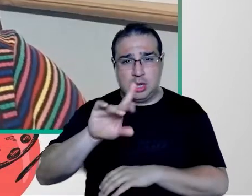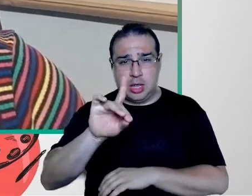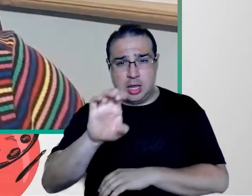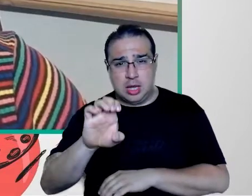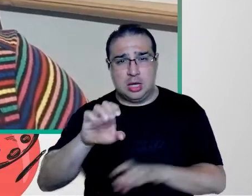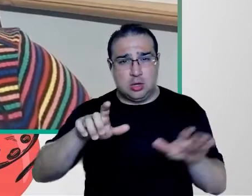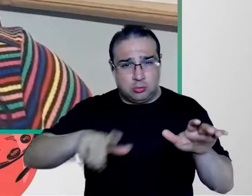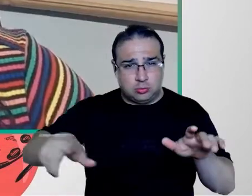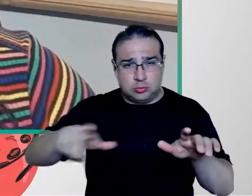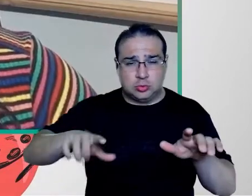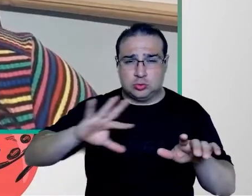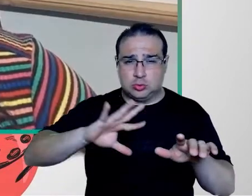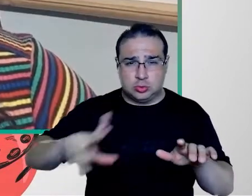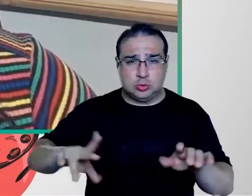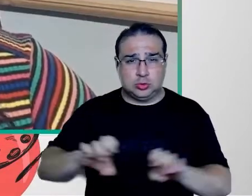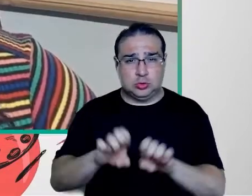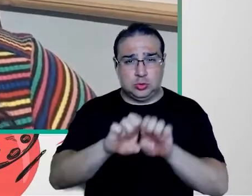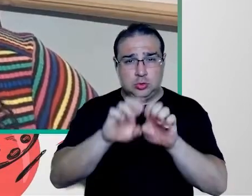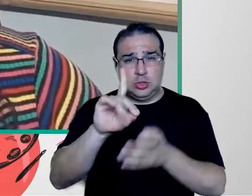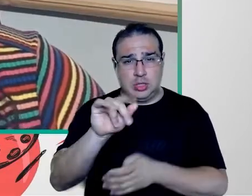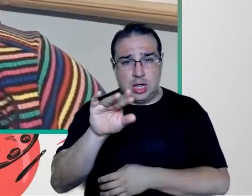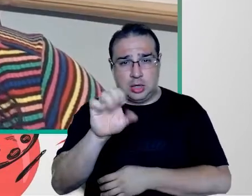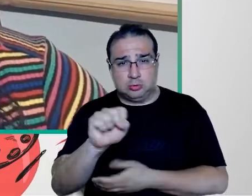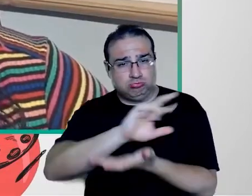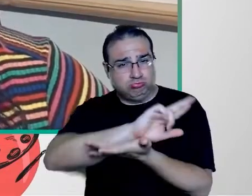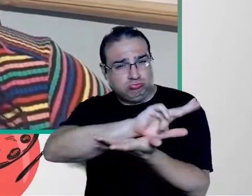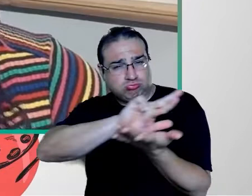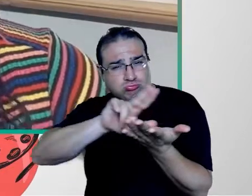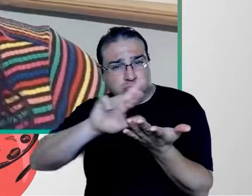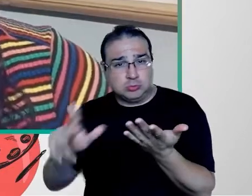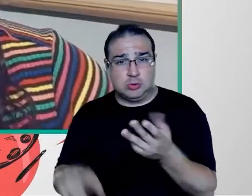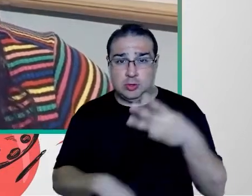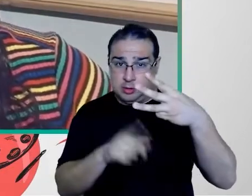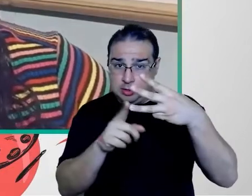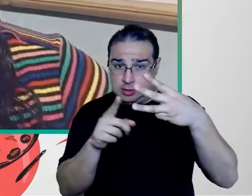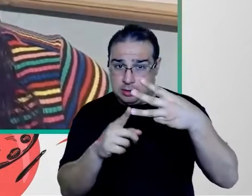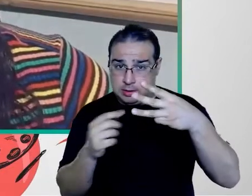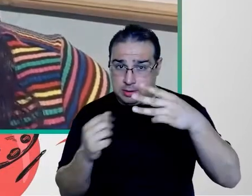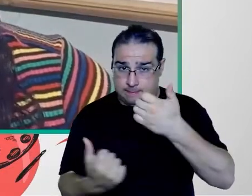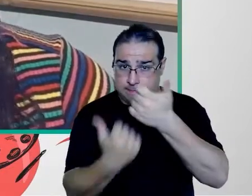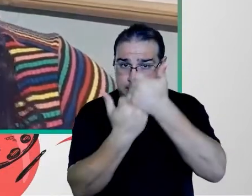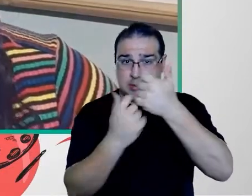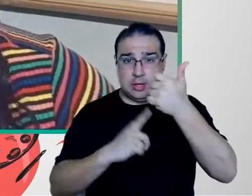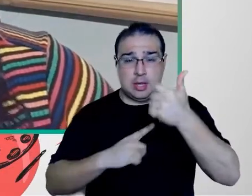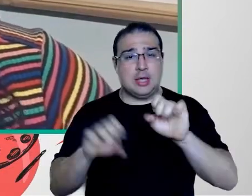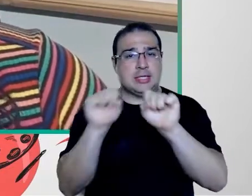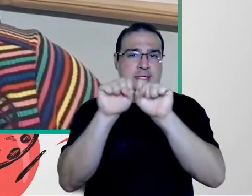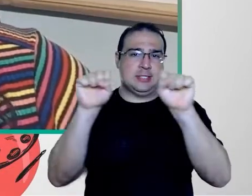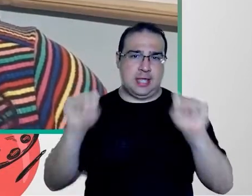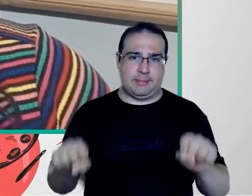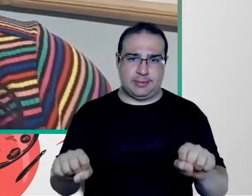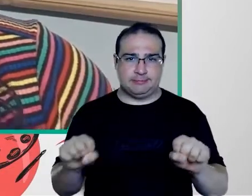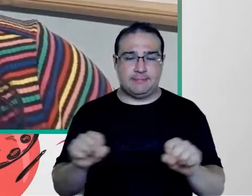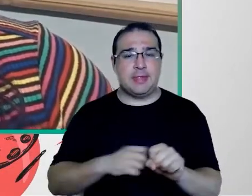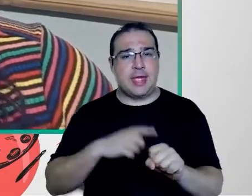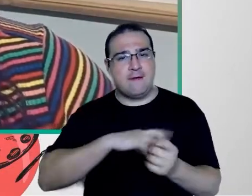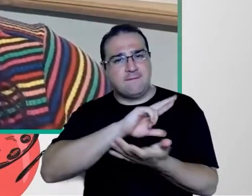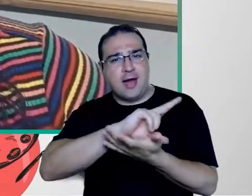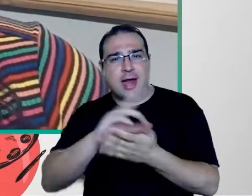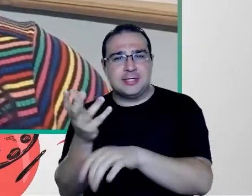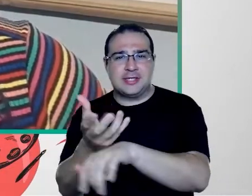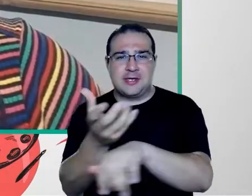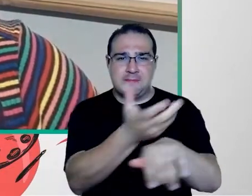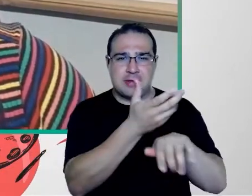de computadores, estrutura de dados, entre outros. E o terceiro pilar é sistemas. Então,